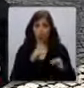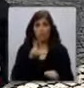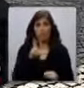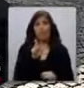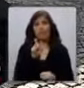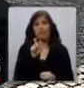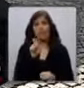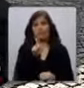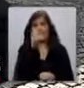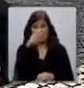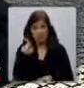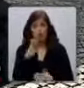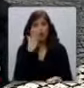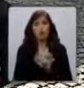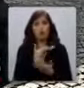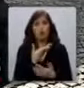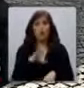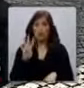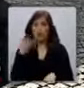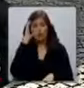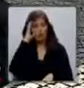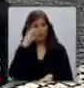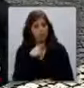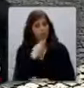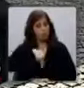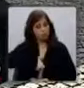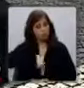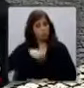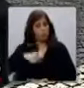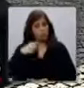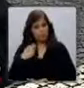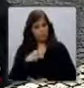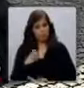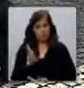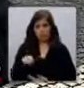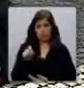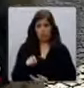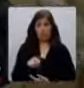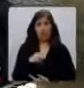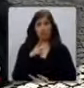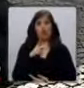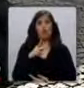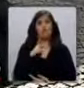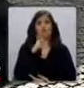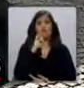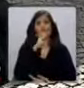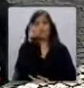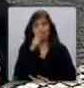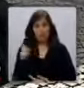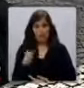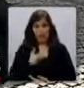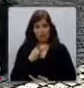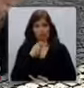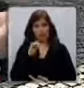Só por volta das 16 horas, na voz do Presidente do Tribunal da Relação, será o juiz Vaz das Neves, que vai então comunicar à